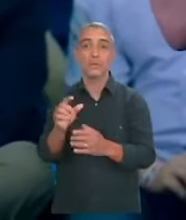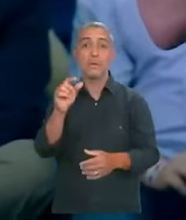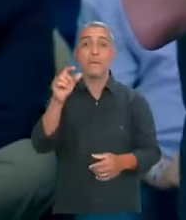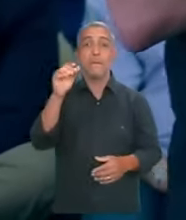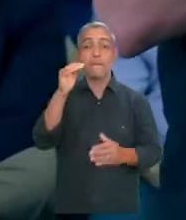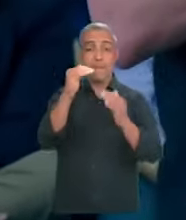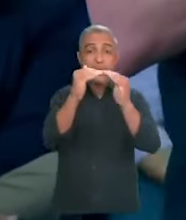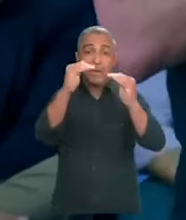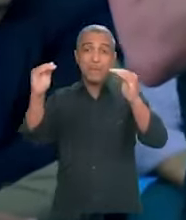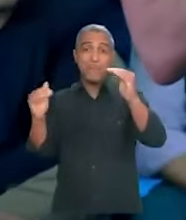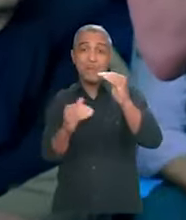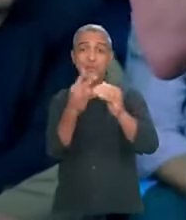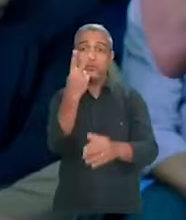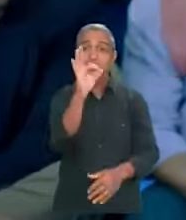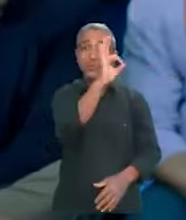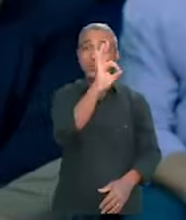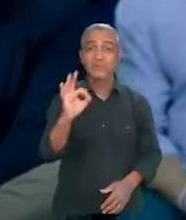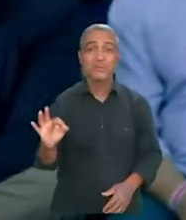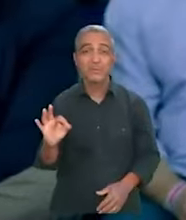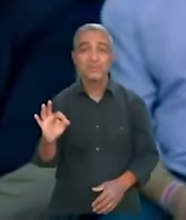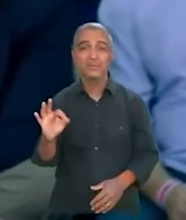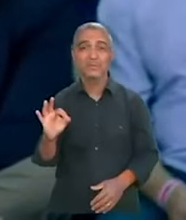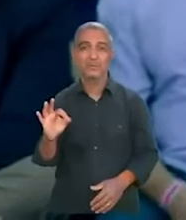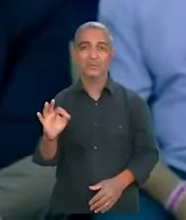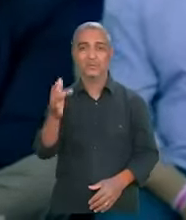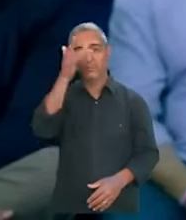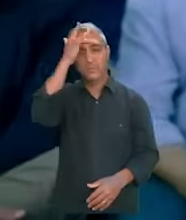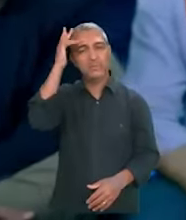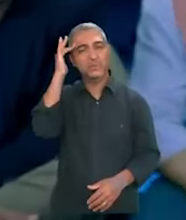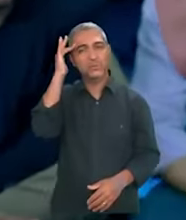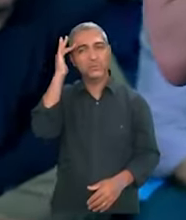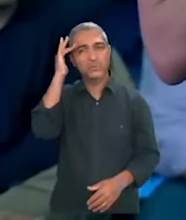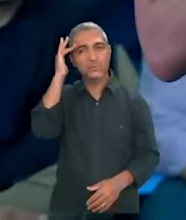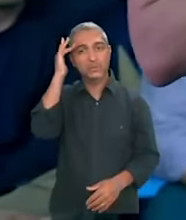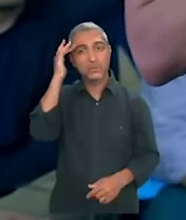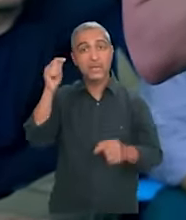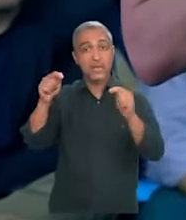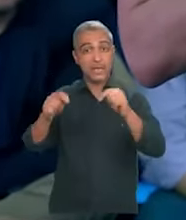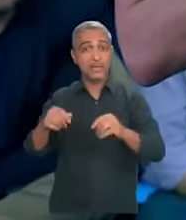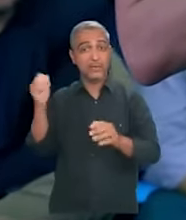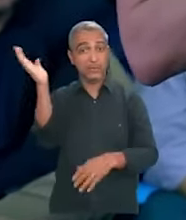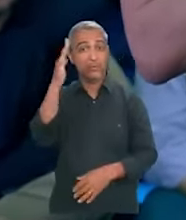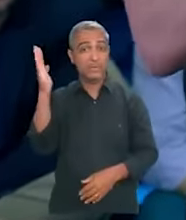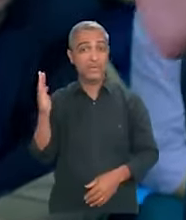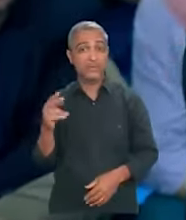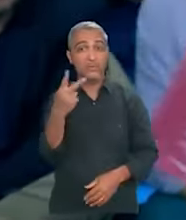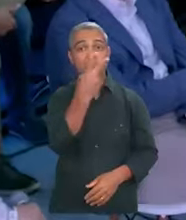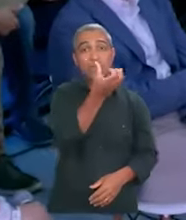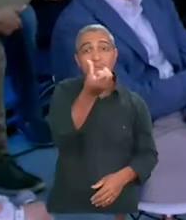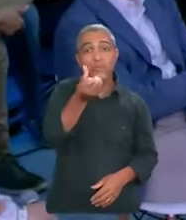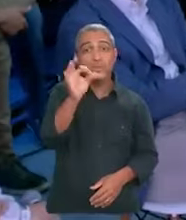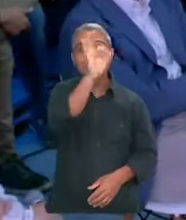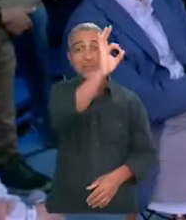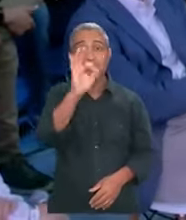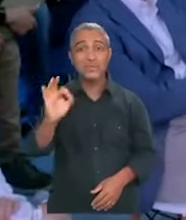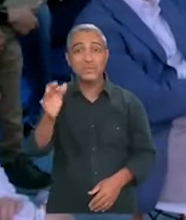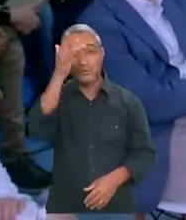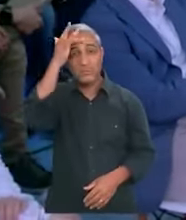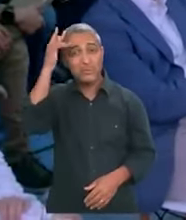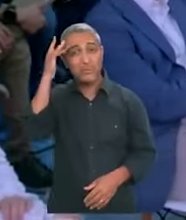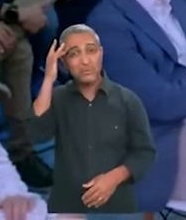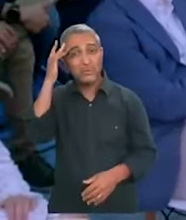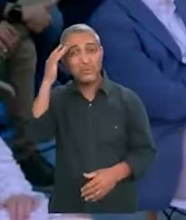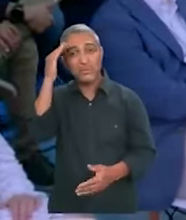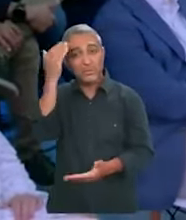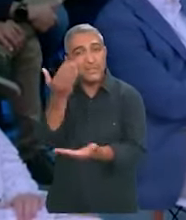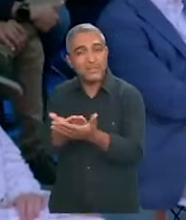Sim. Brasil, nós somos mais agora, né, pastor Lamardini? Mais de 26%. É algo assustador. Não, é algo realmente